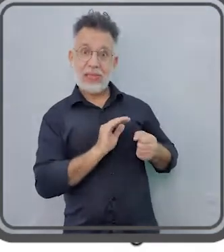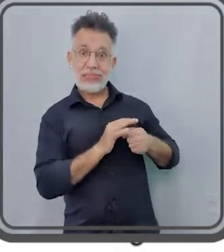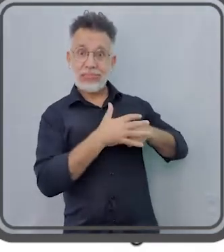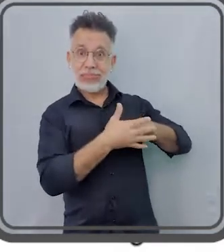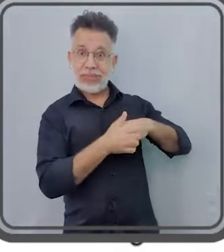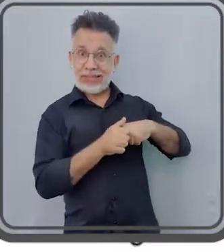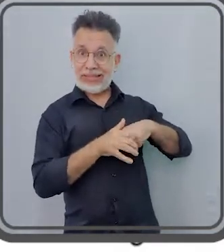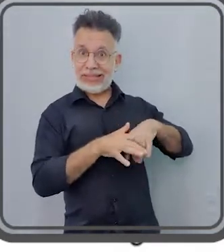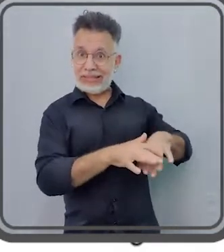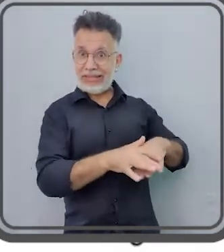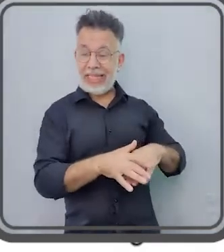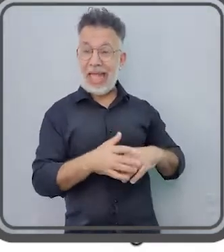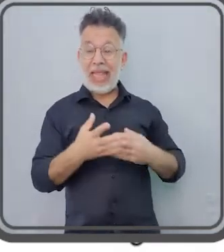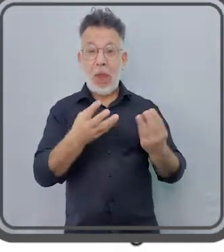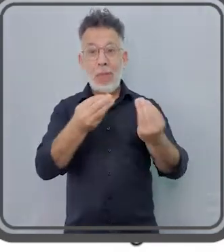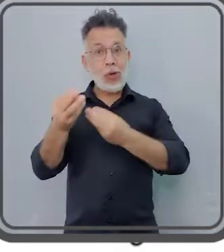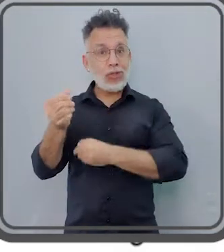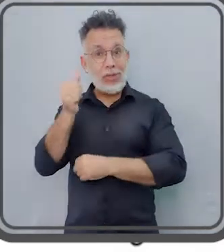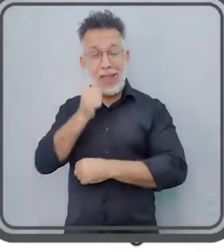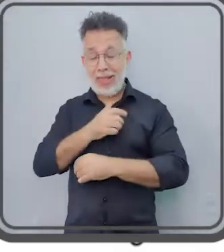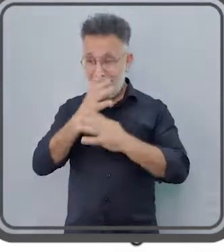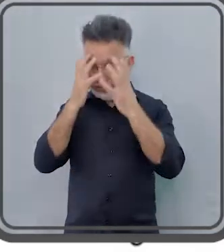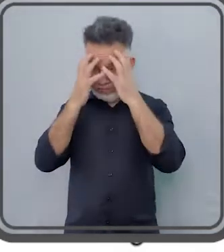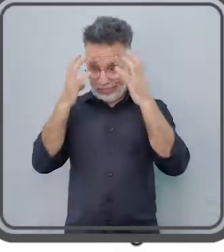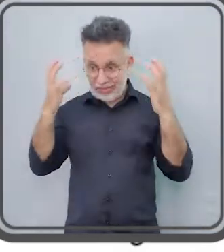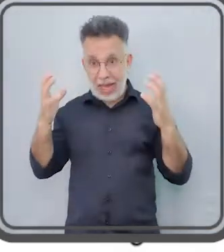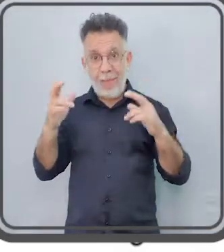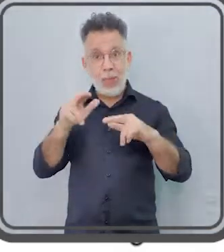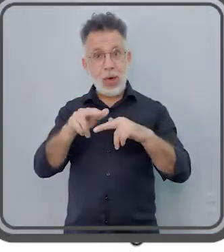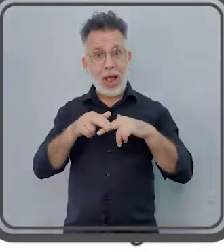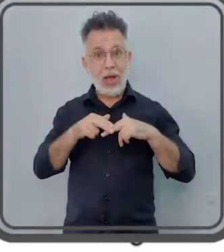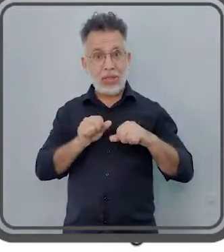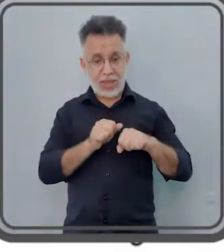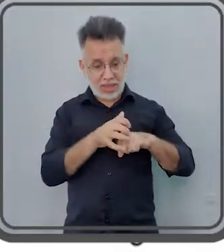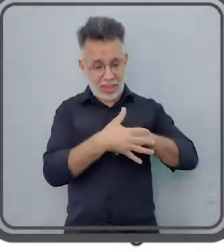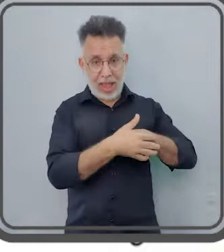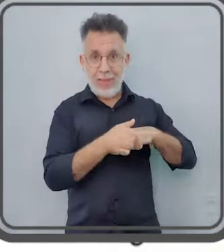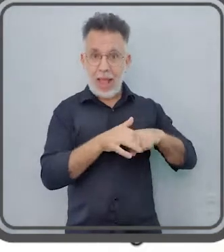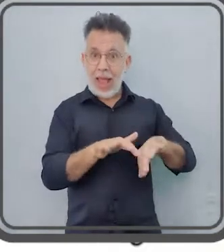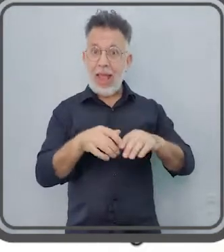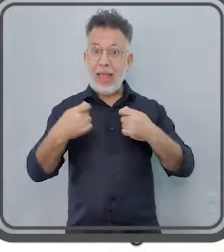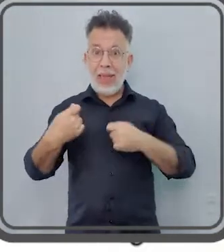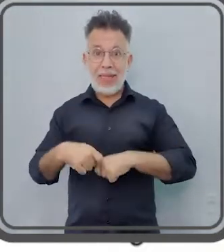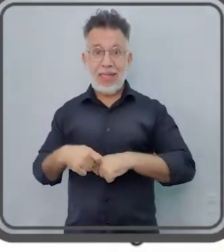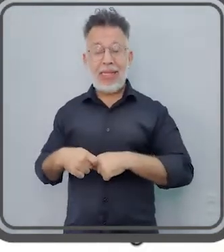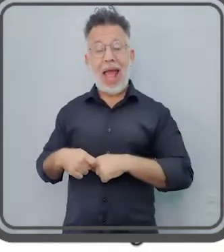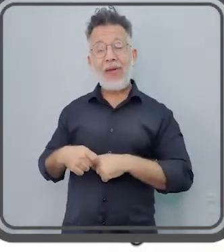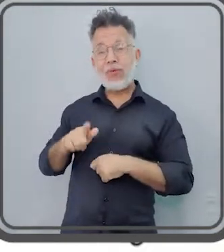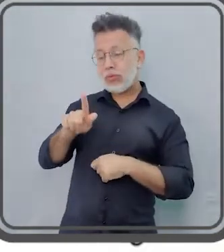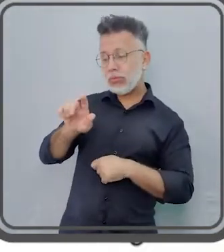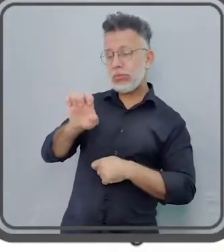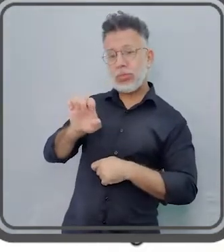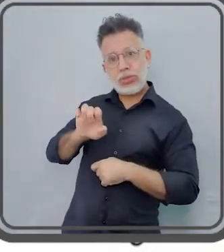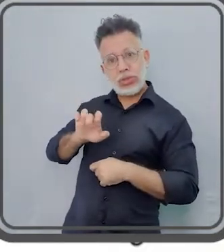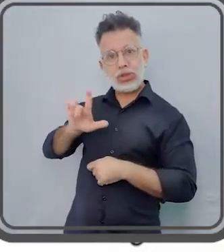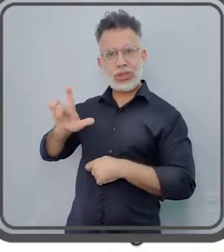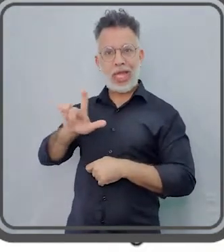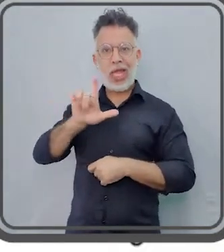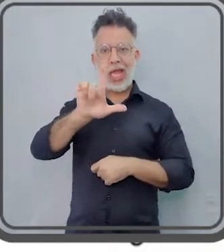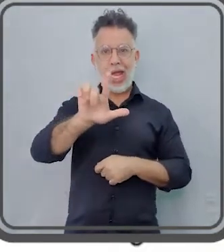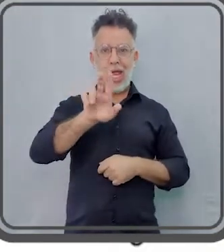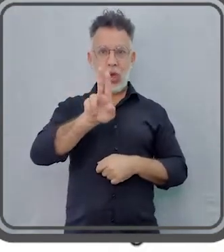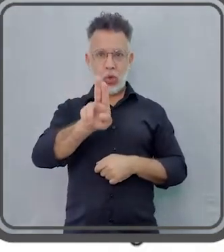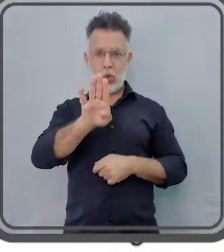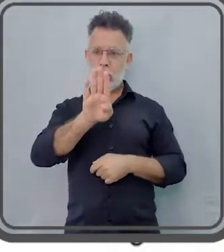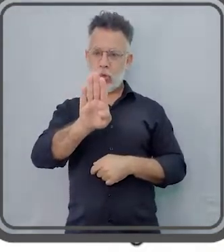o número de mulheres que ficaram estressadas nesse quase 2 anos de pandemia e que precisaram de lubrificante. Então, a gente foi descobrindo esses